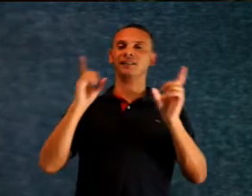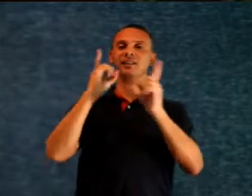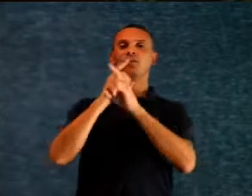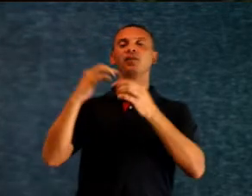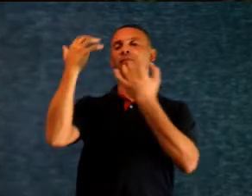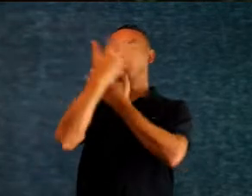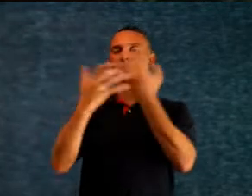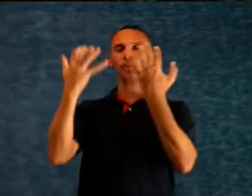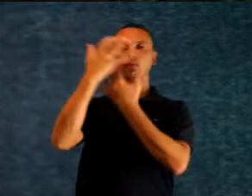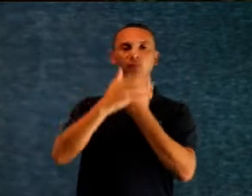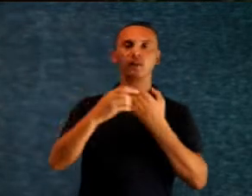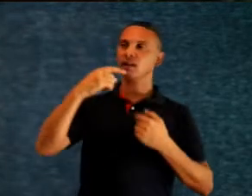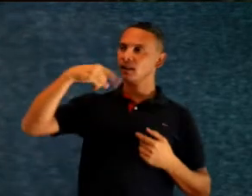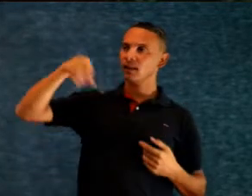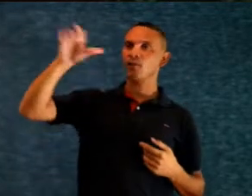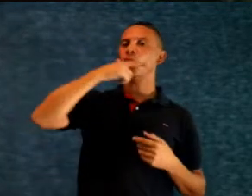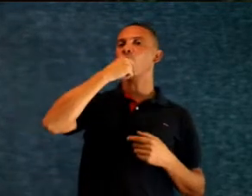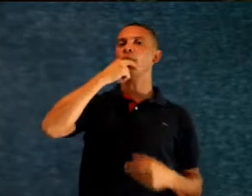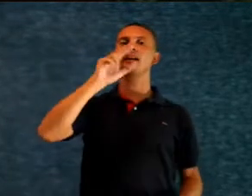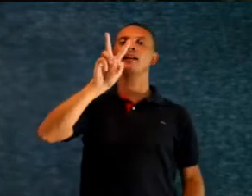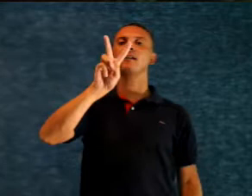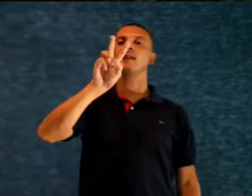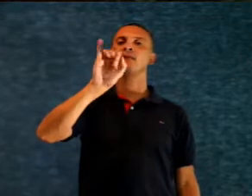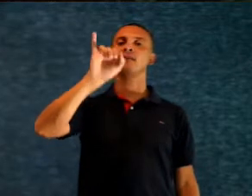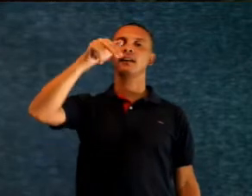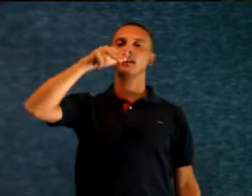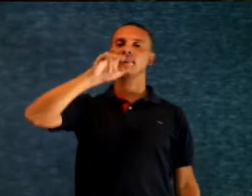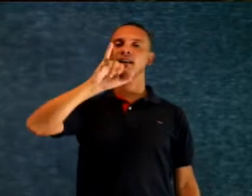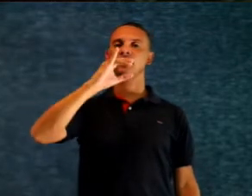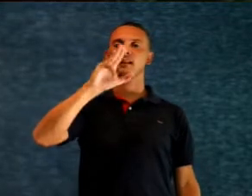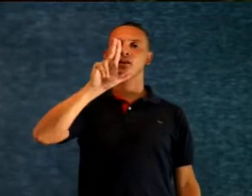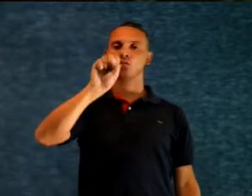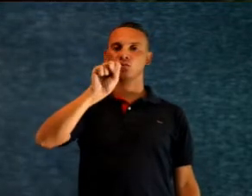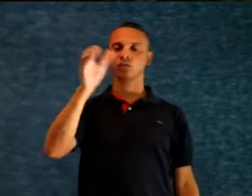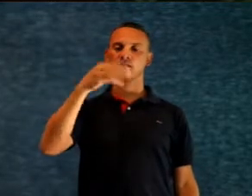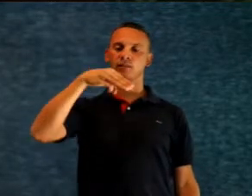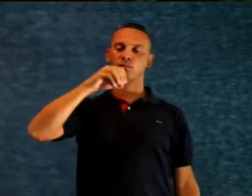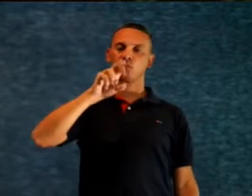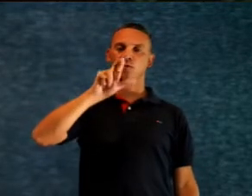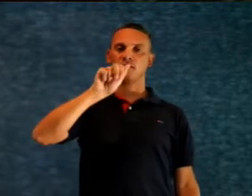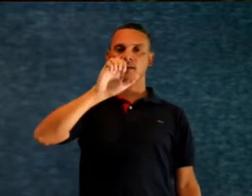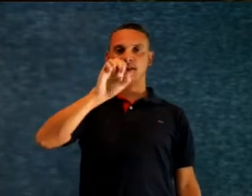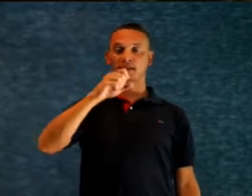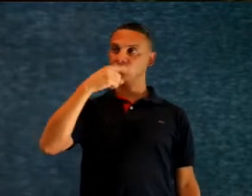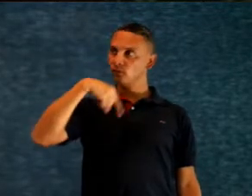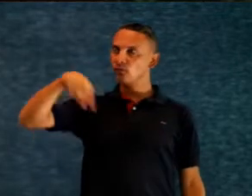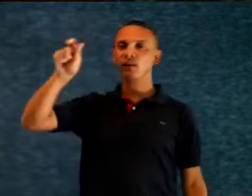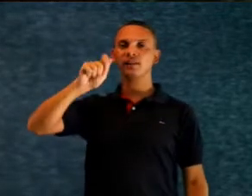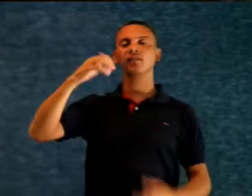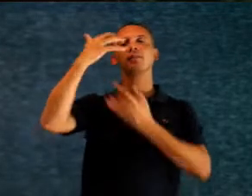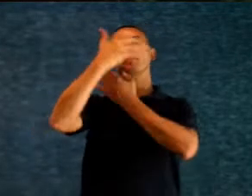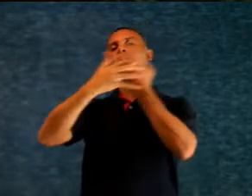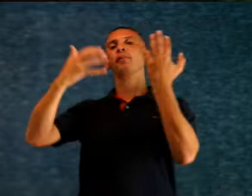levaram Vinícius de Moraes para se apresentar lá. Era uma maravilha. E a Maria Julieta se dedicava àquilo com uma paixão